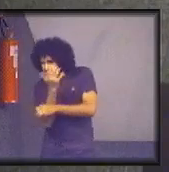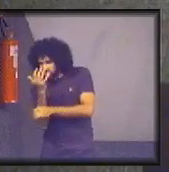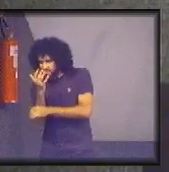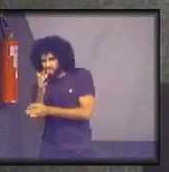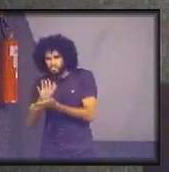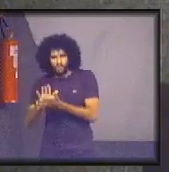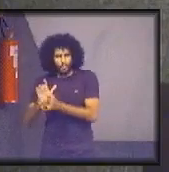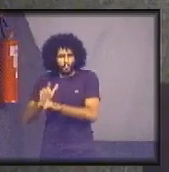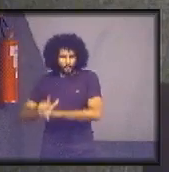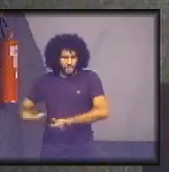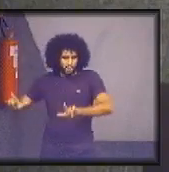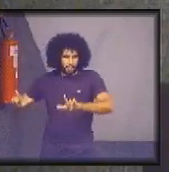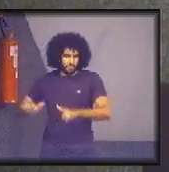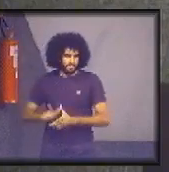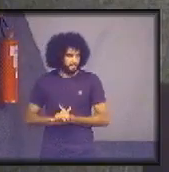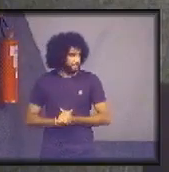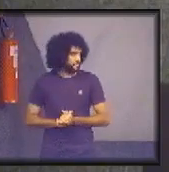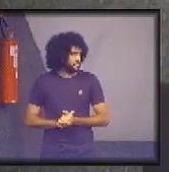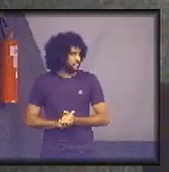Então,